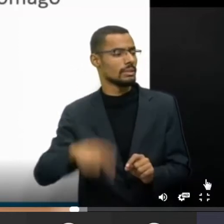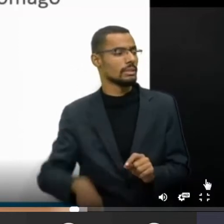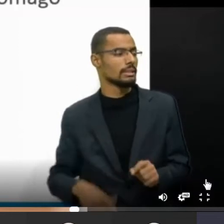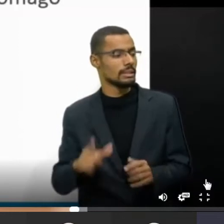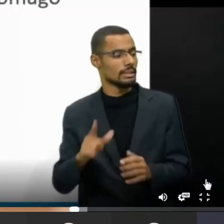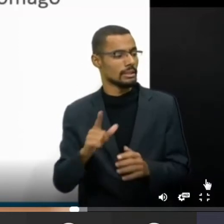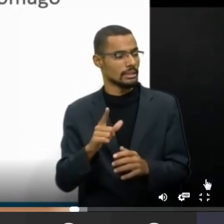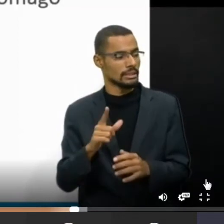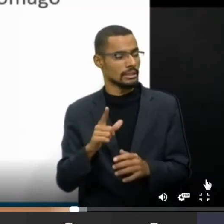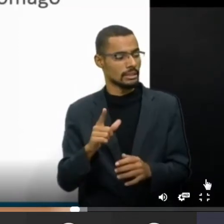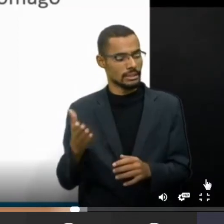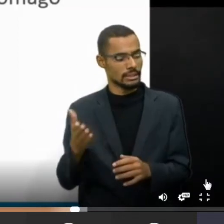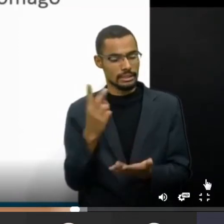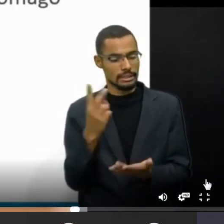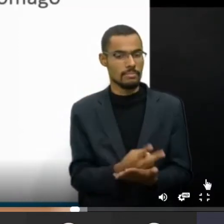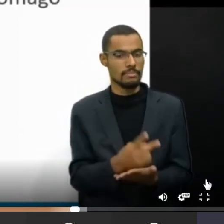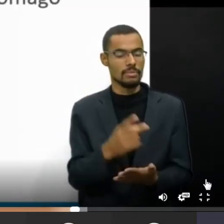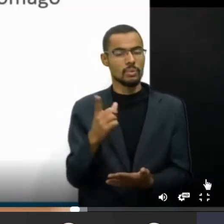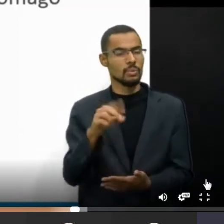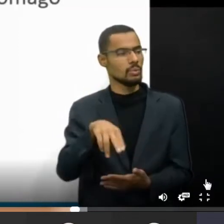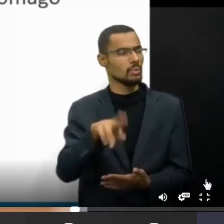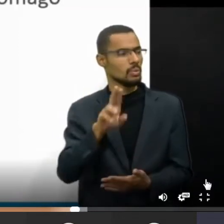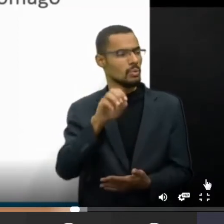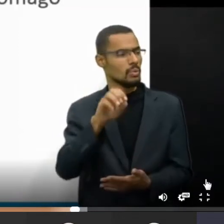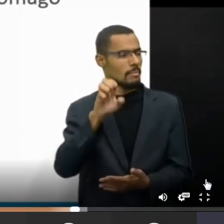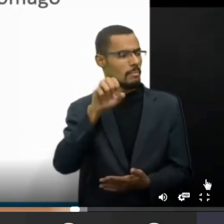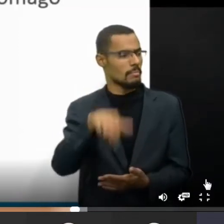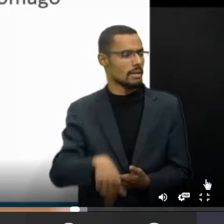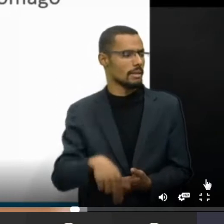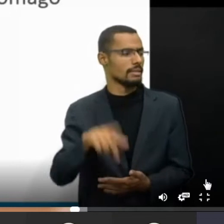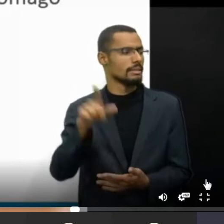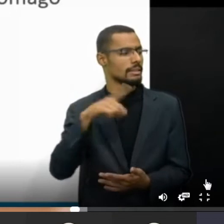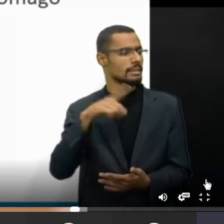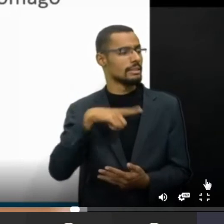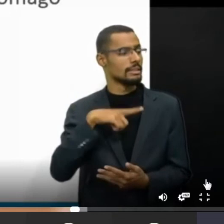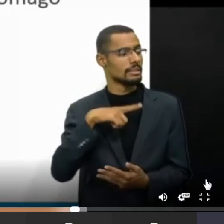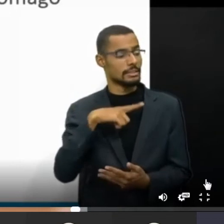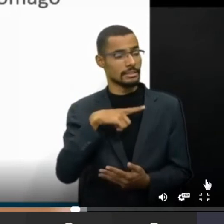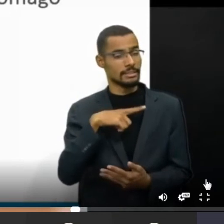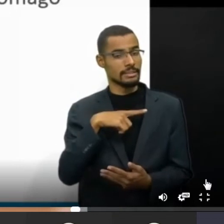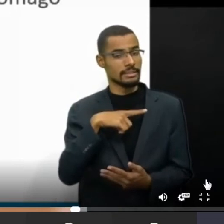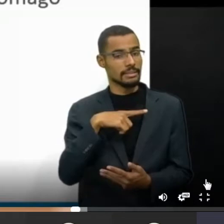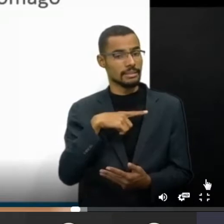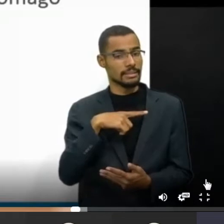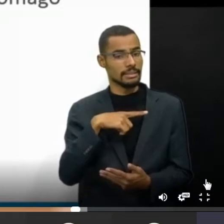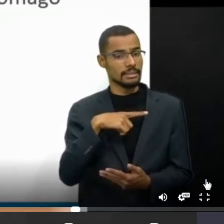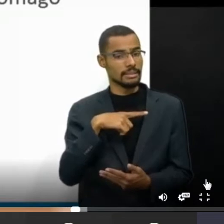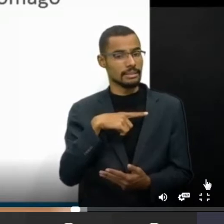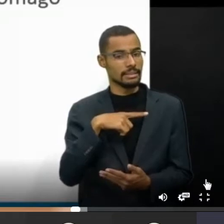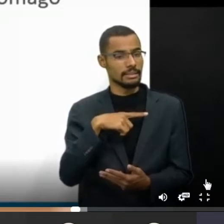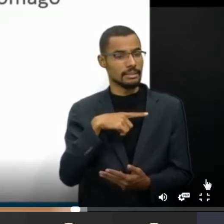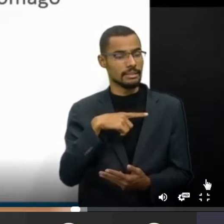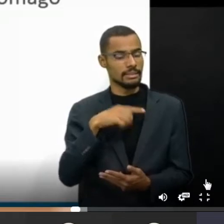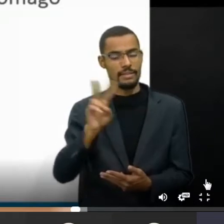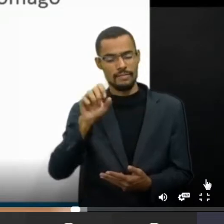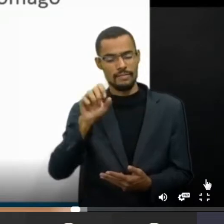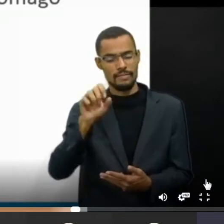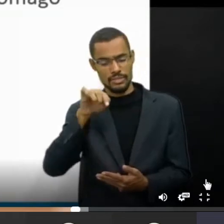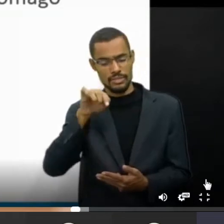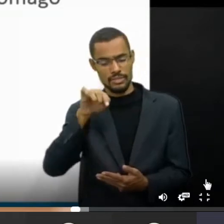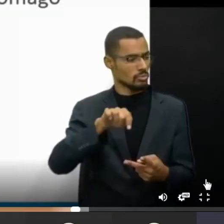A mucosa, desculpa, sempre está voltada para o lúmen. Então, nós temos a camada adventícia, a